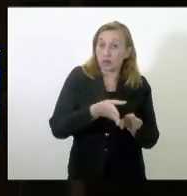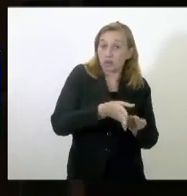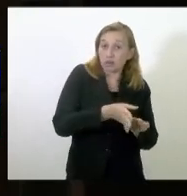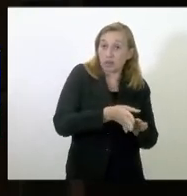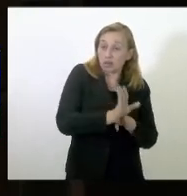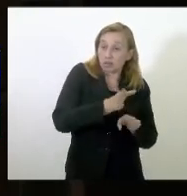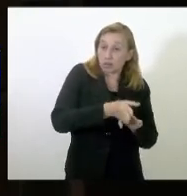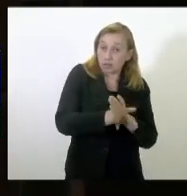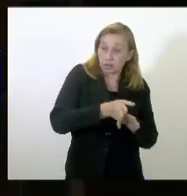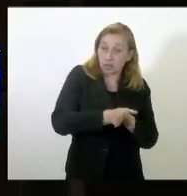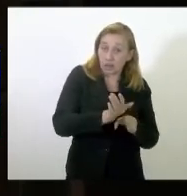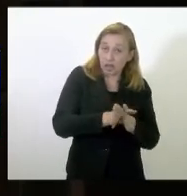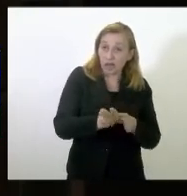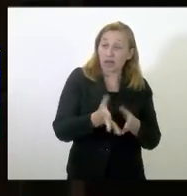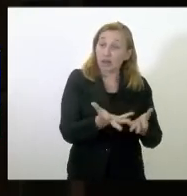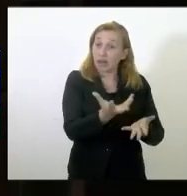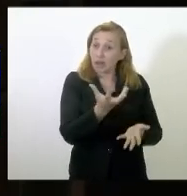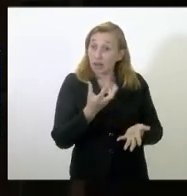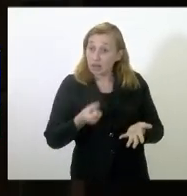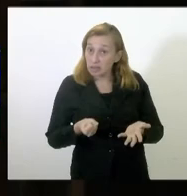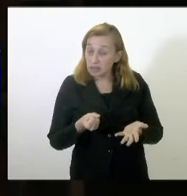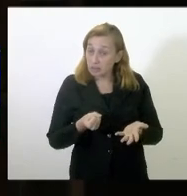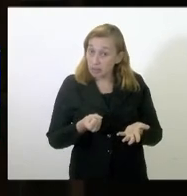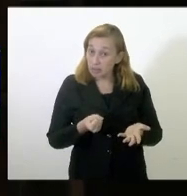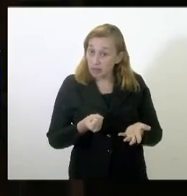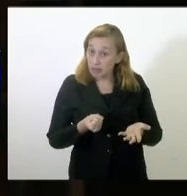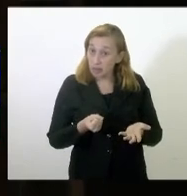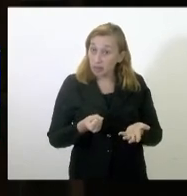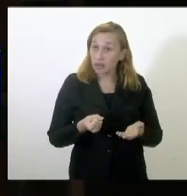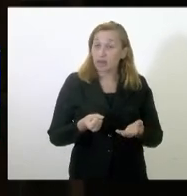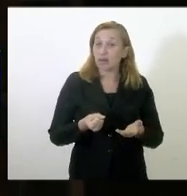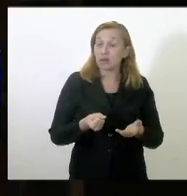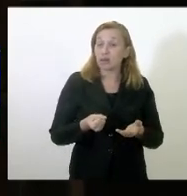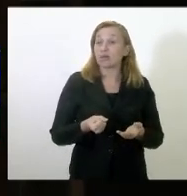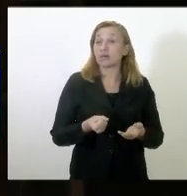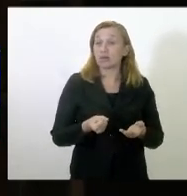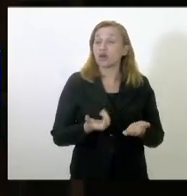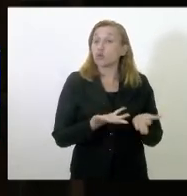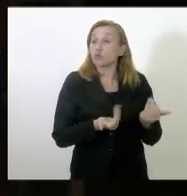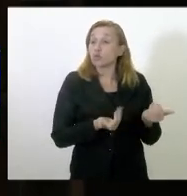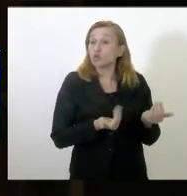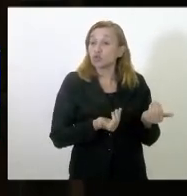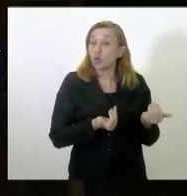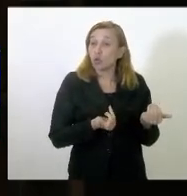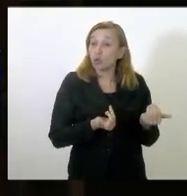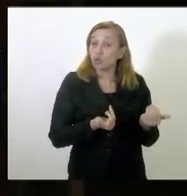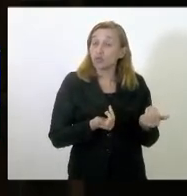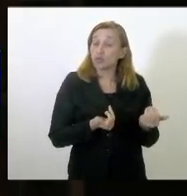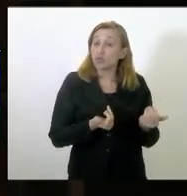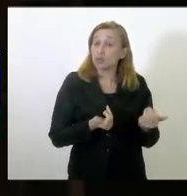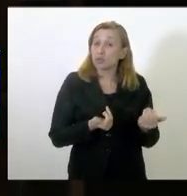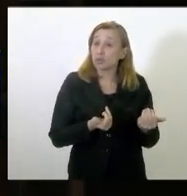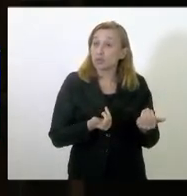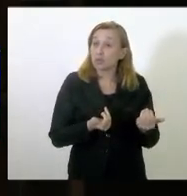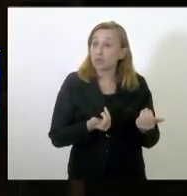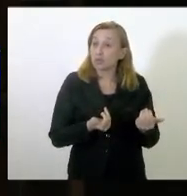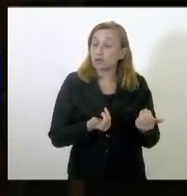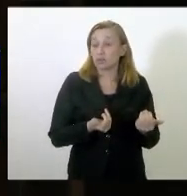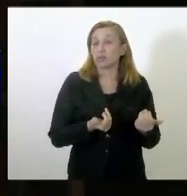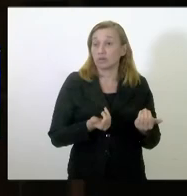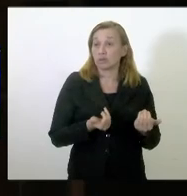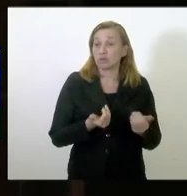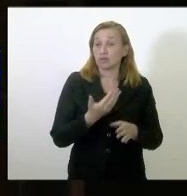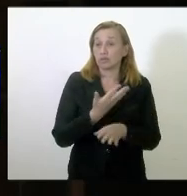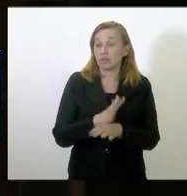curso, receber a parte prática, os jovens para a parte prática do curso em Macaé, e a